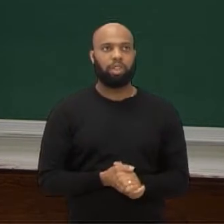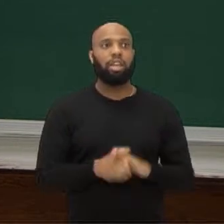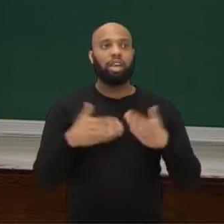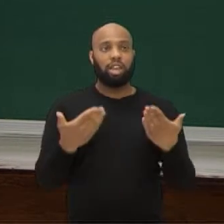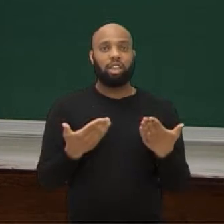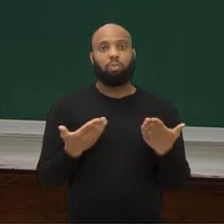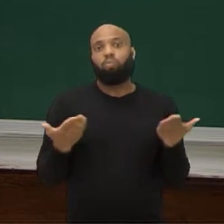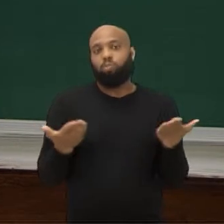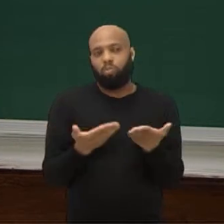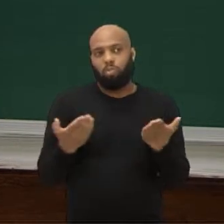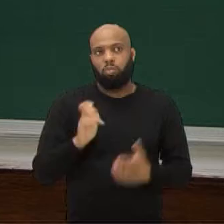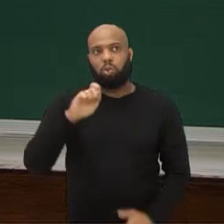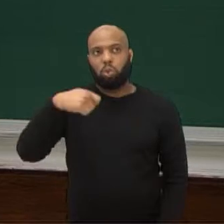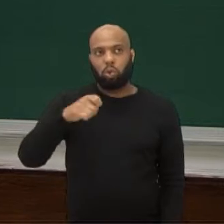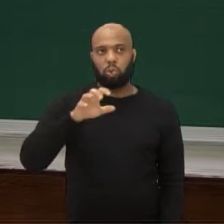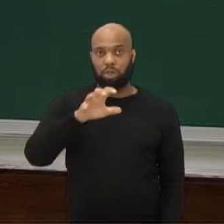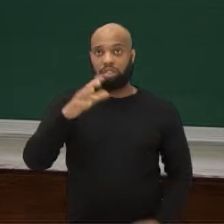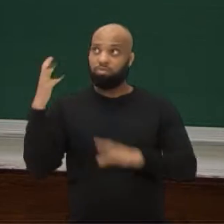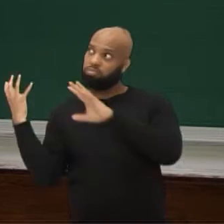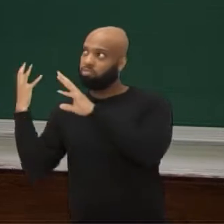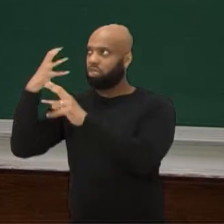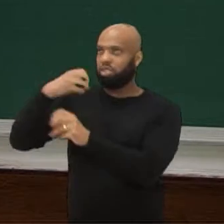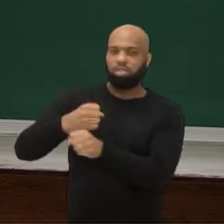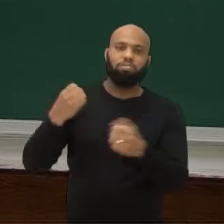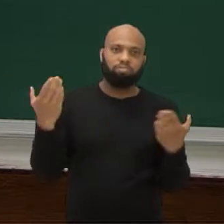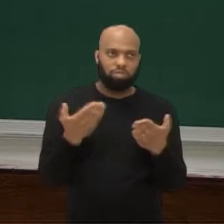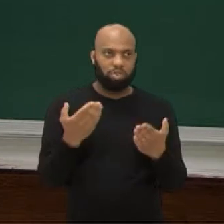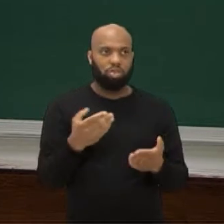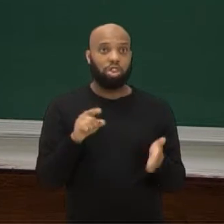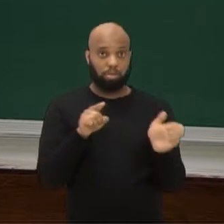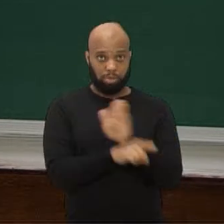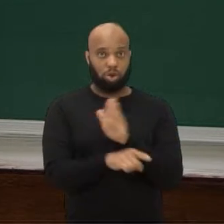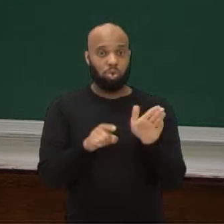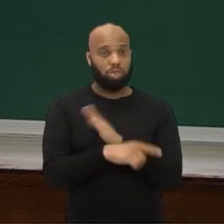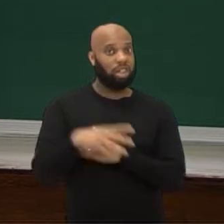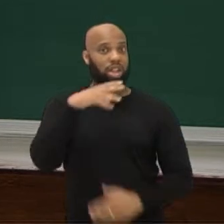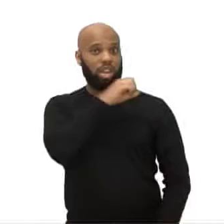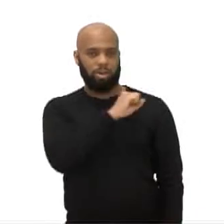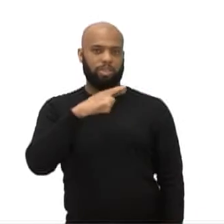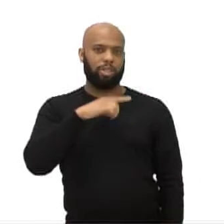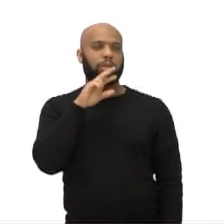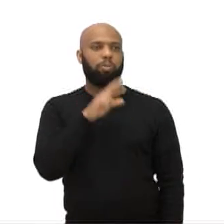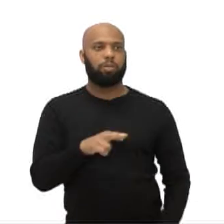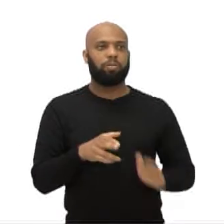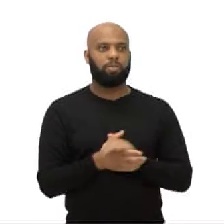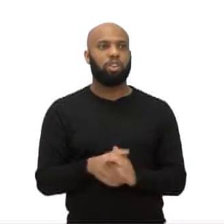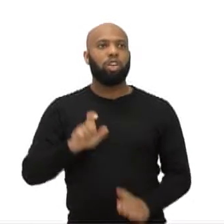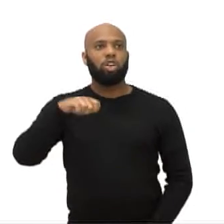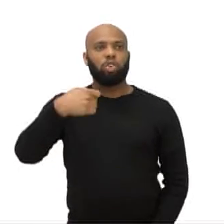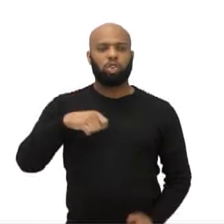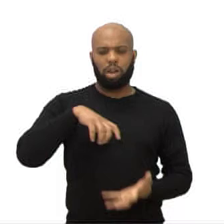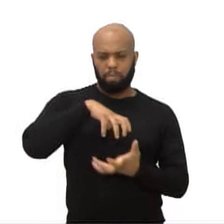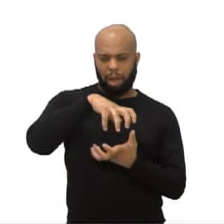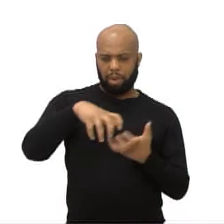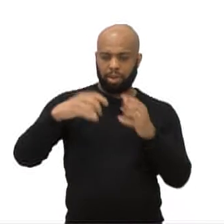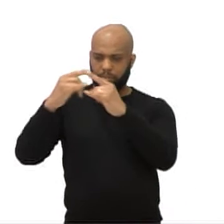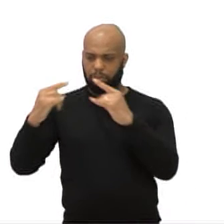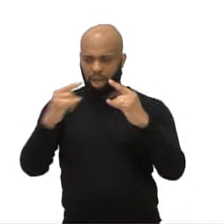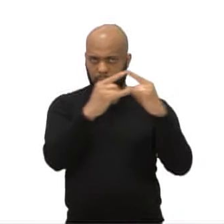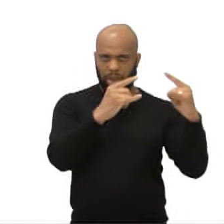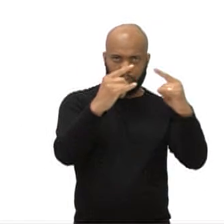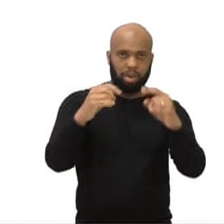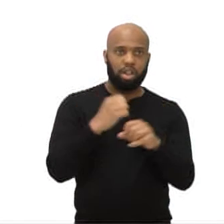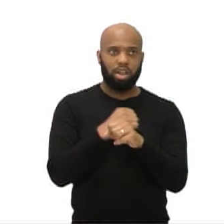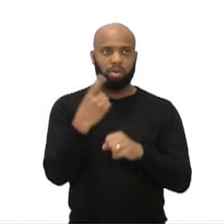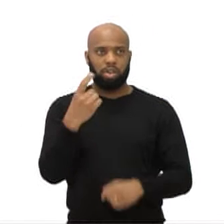Gente, diante dessa revisão, desse retomando, vamos ao nosso quiz? Vamos lá? Sobre a rebelião da cabanagem,